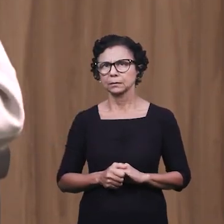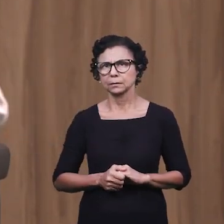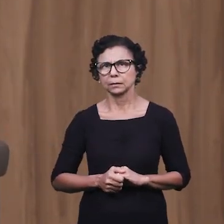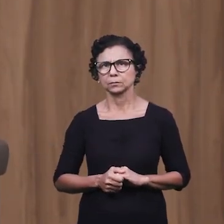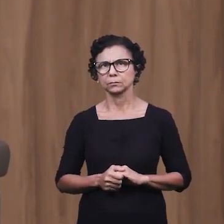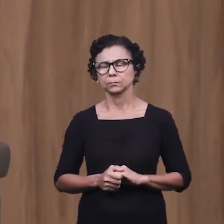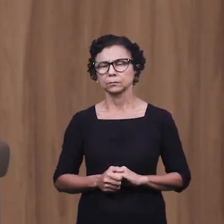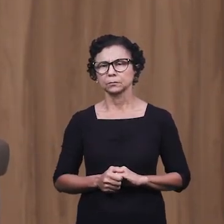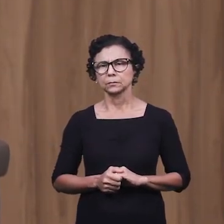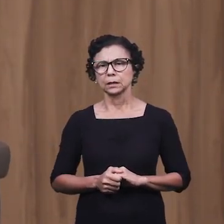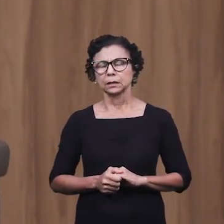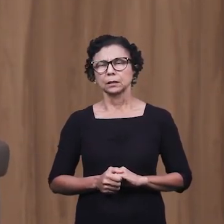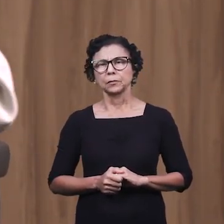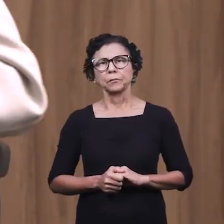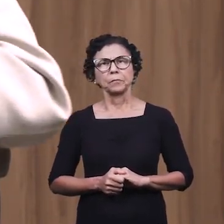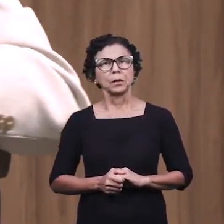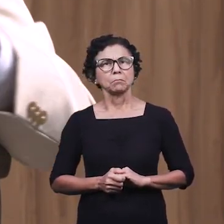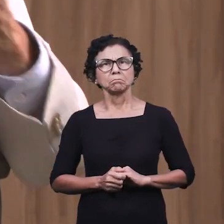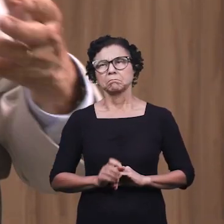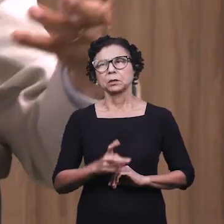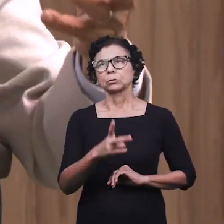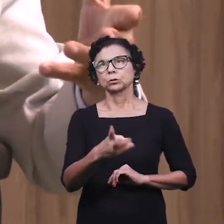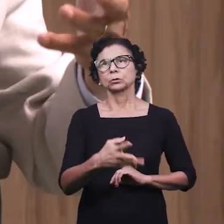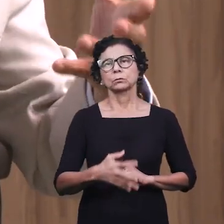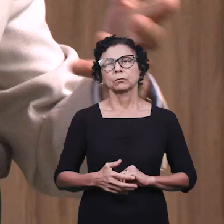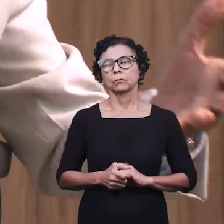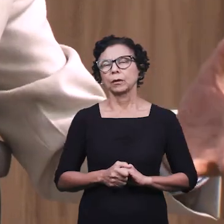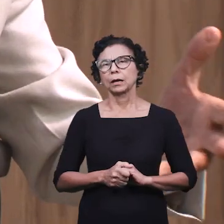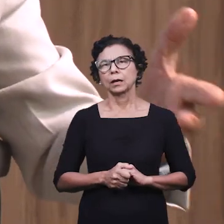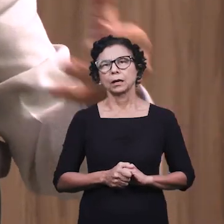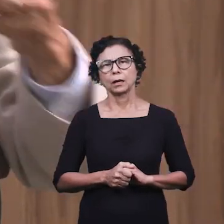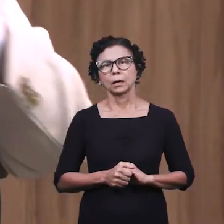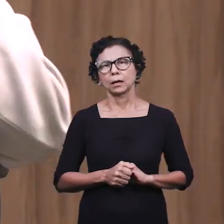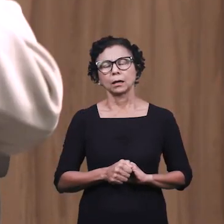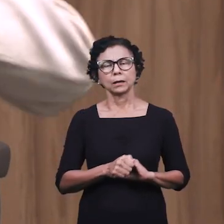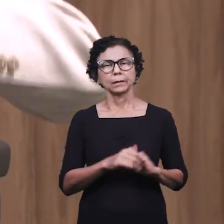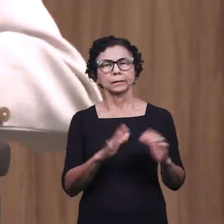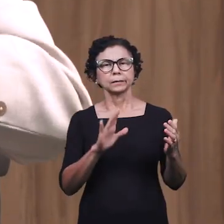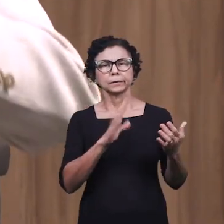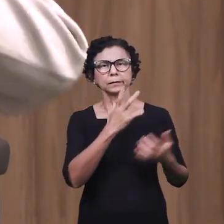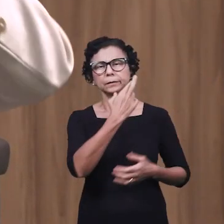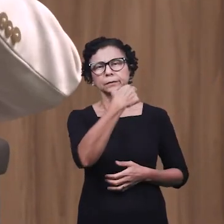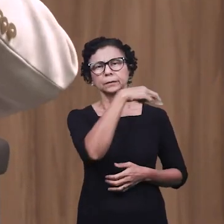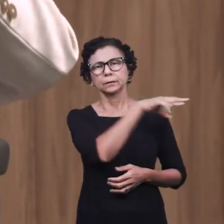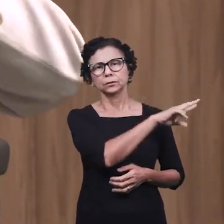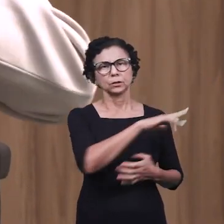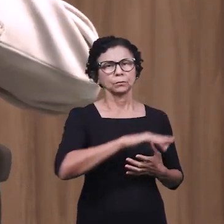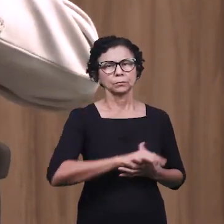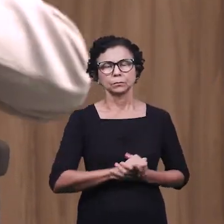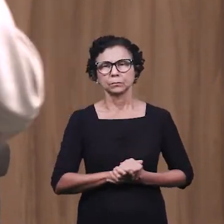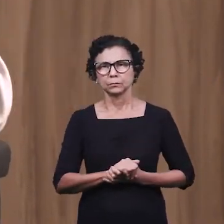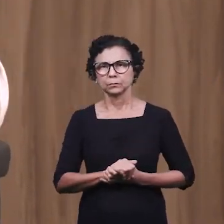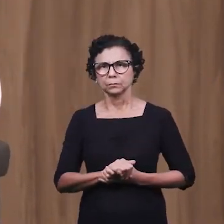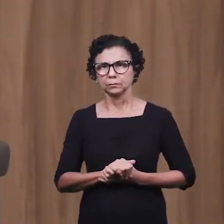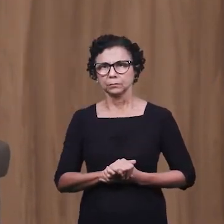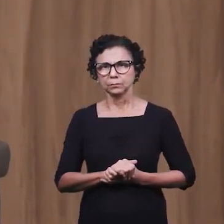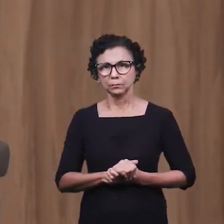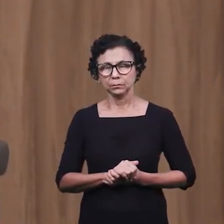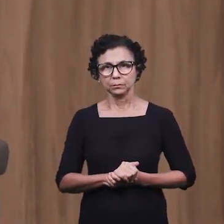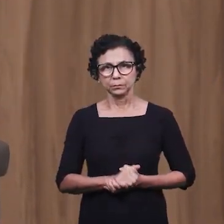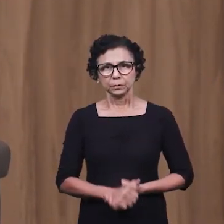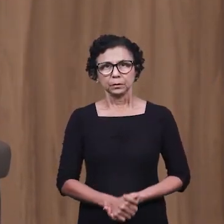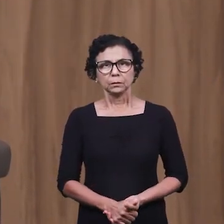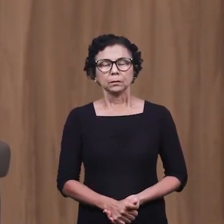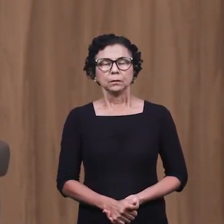pecado. Entendeu? Não existe isso. E nem Calvino falou sobre isso. Mas outra coisa,